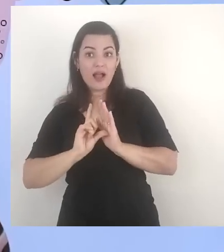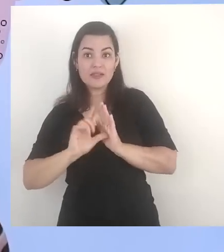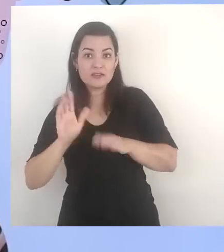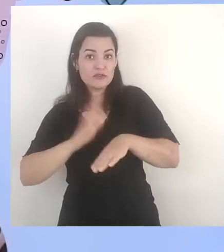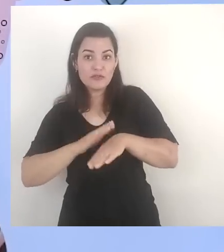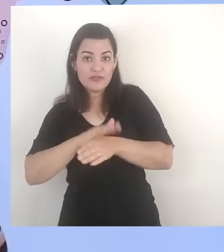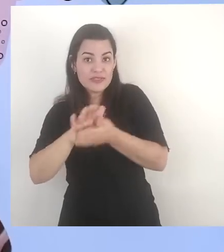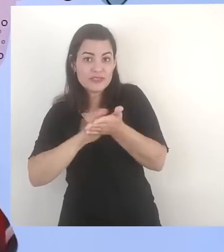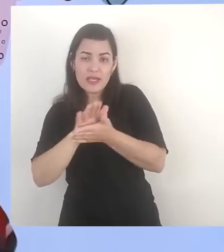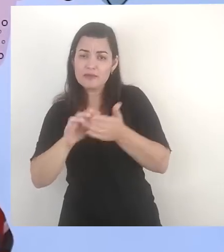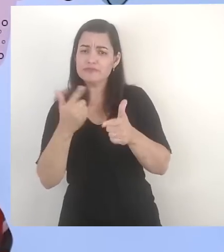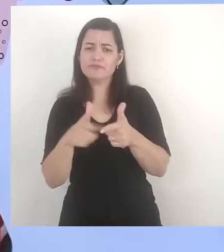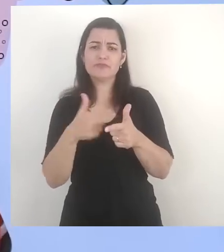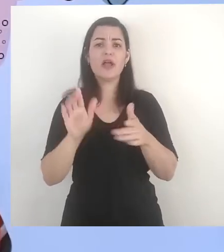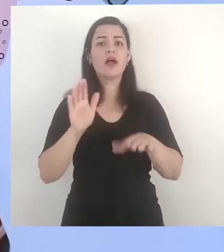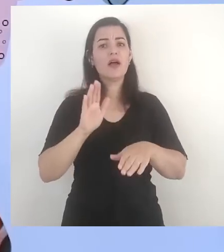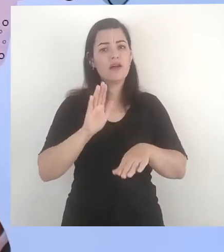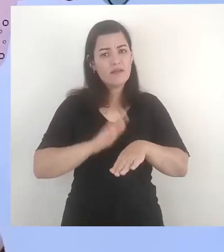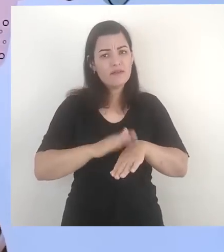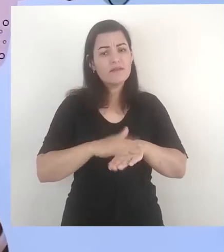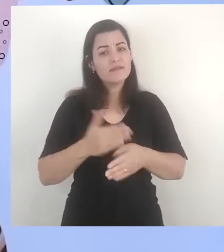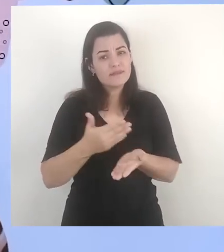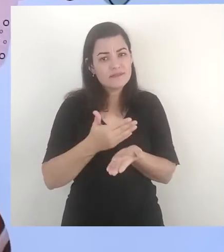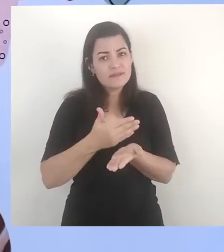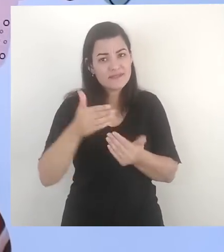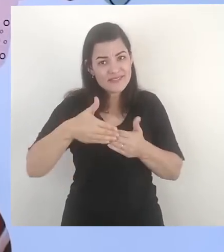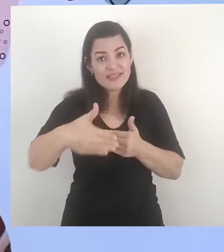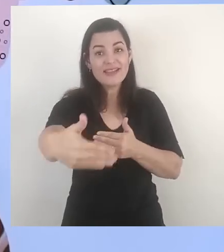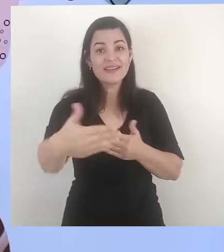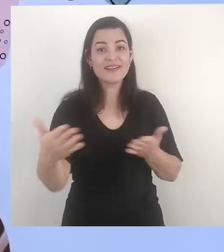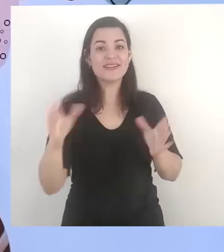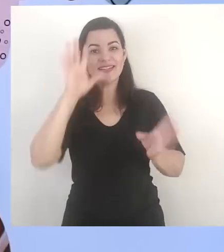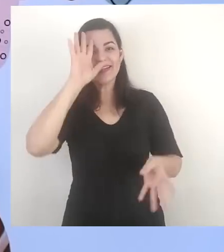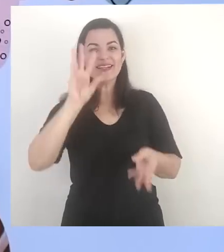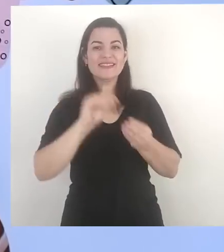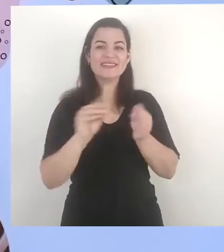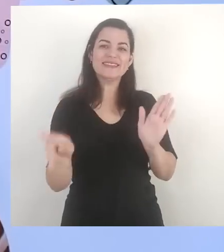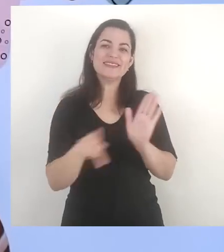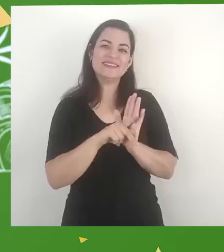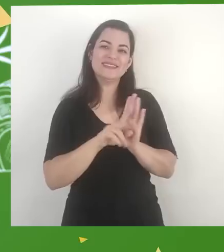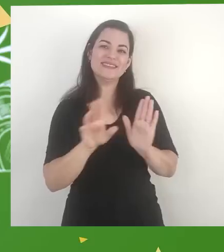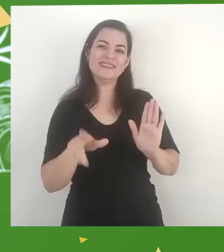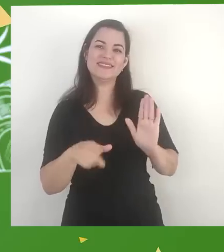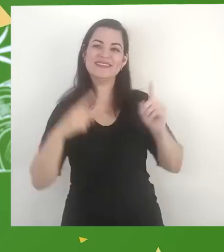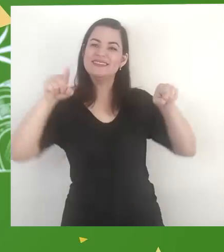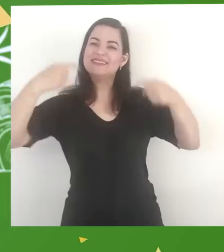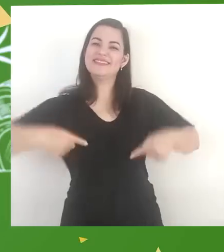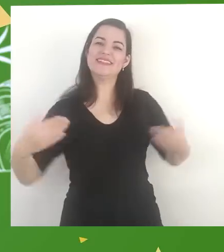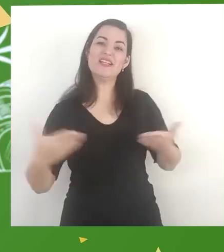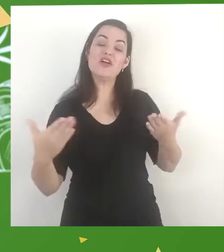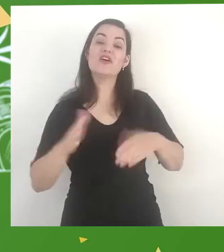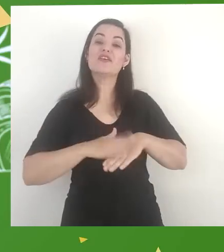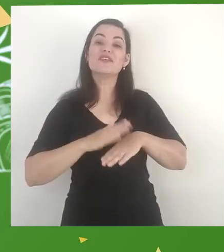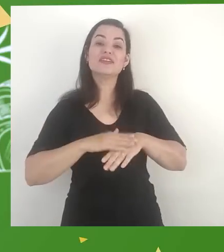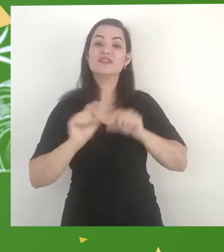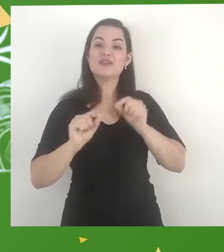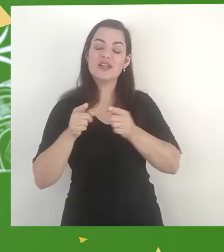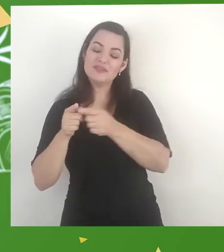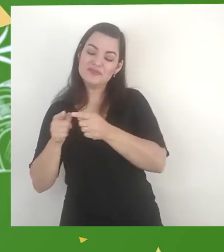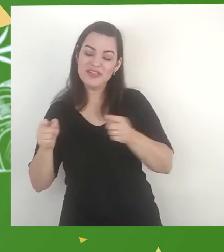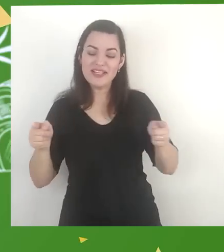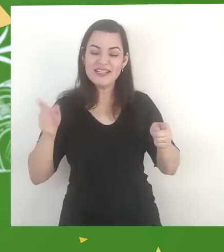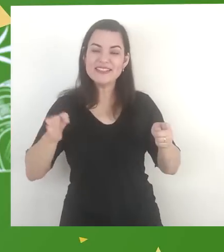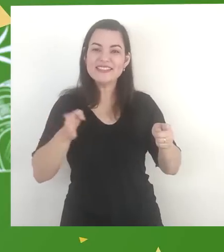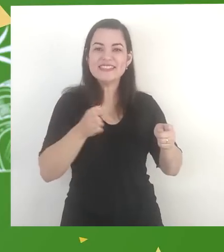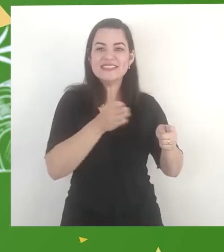agora, tá bom? Então essa é a síntese do nosso desafio, bem simples, né? Construir aí a sua linha